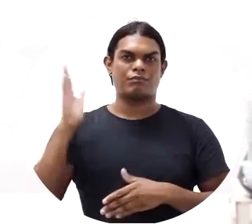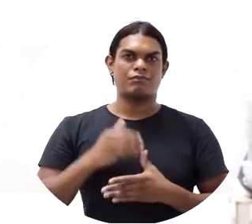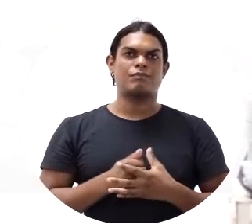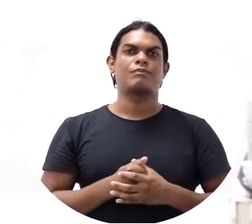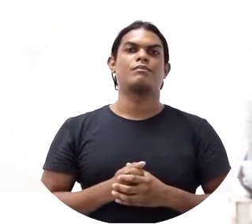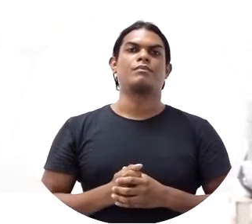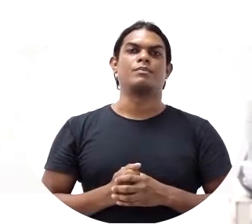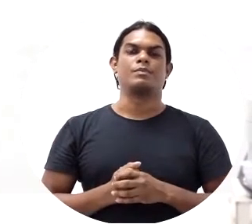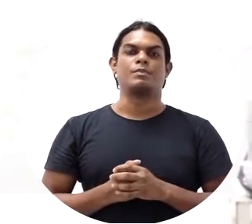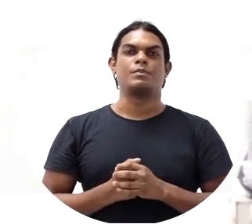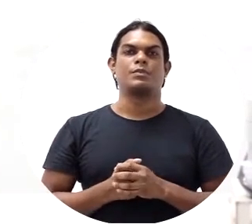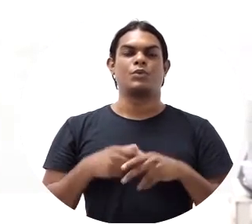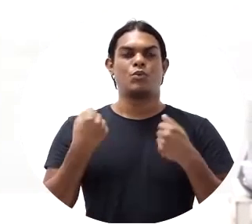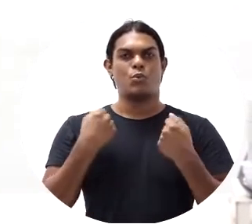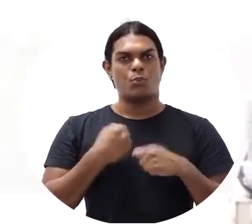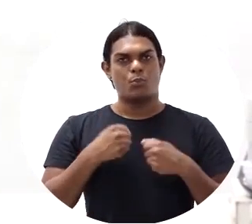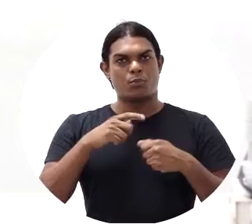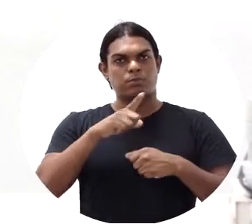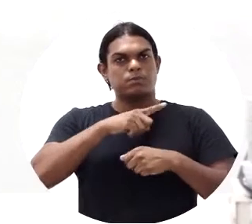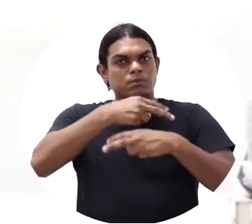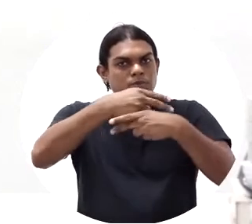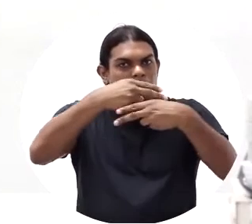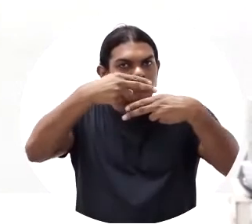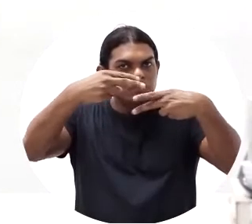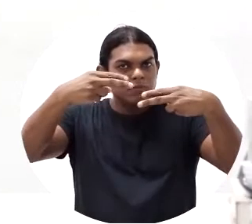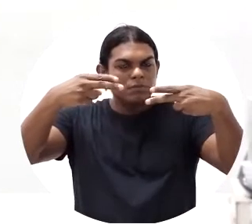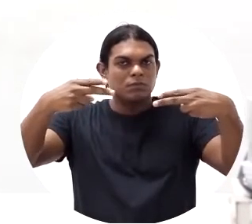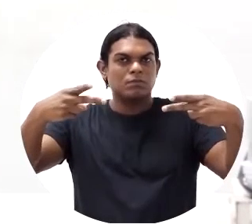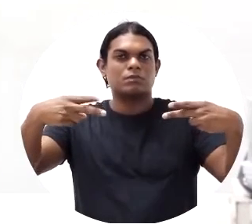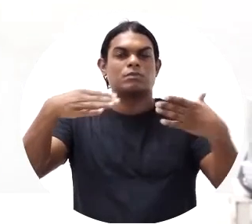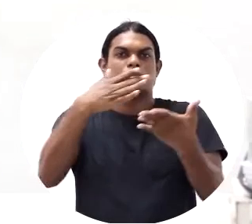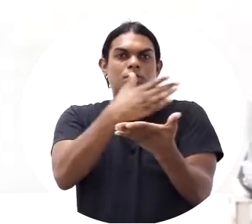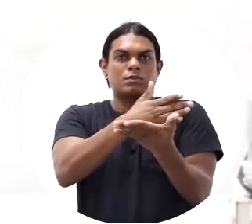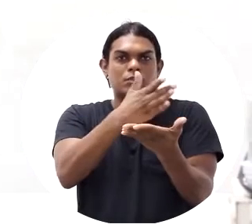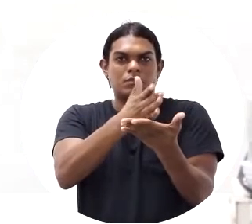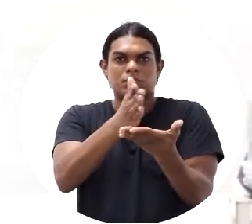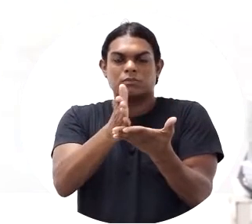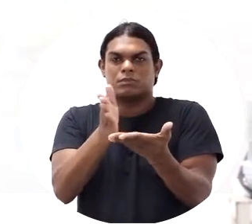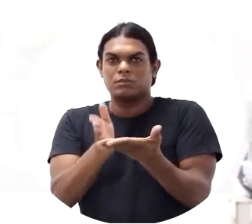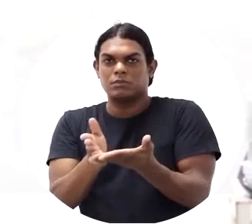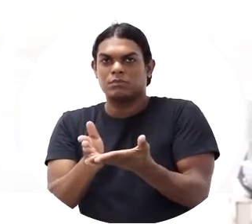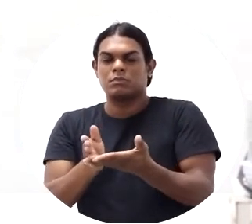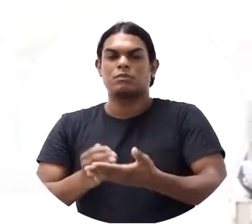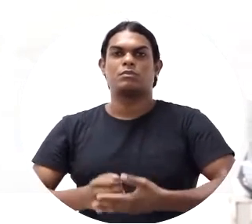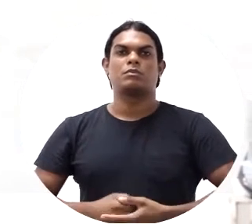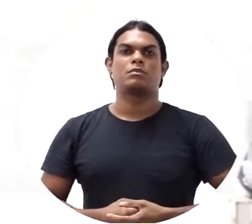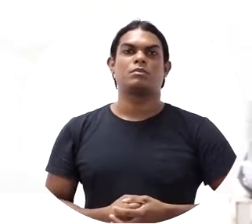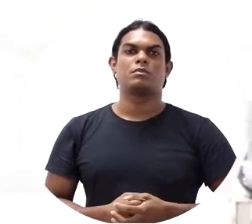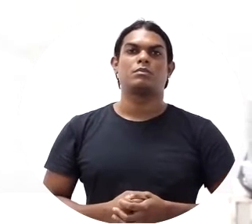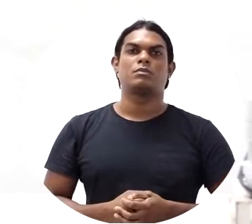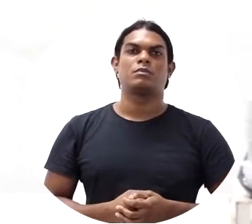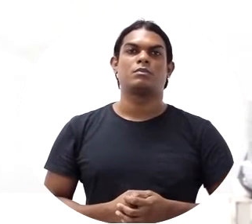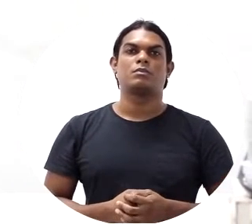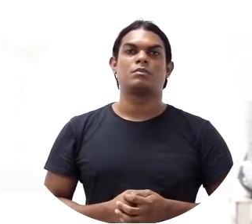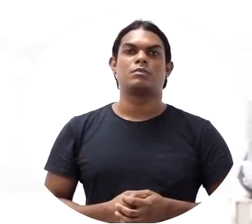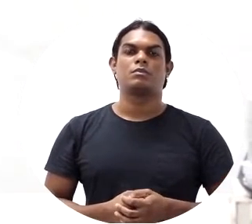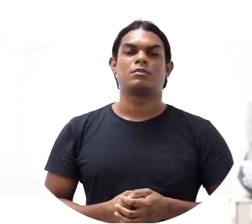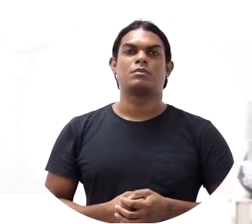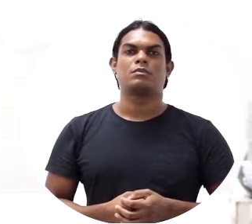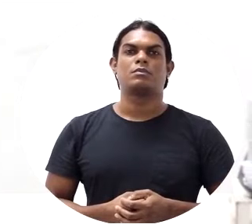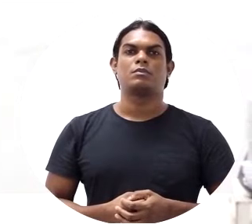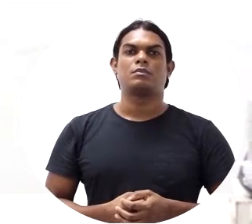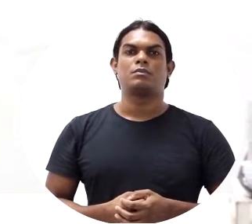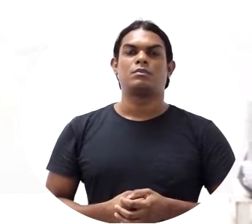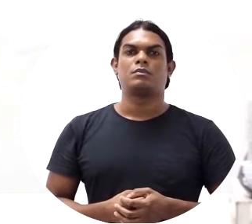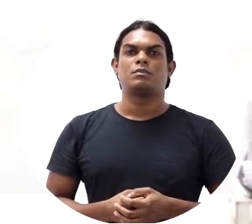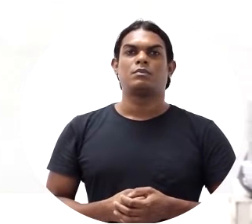ele pode ser composto por diversas partes, e não necessariamente todas elas farão uso dos mais elaborados cálculos